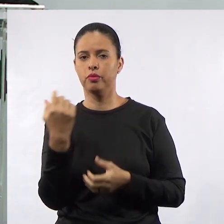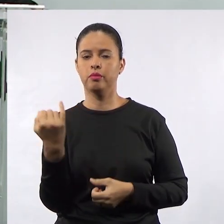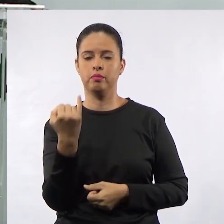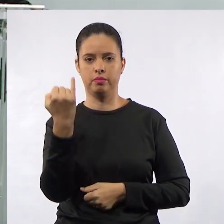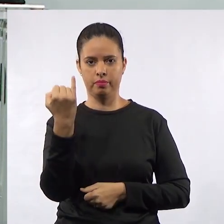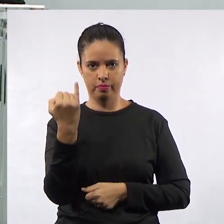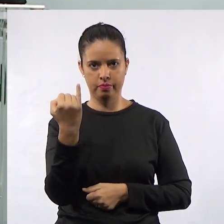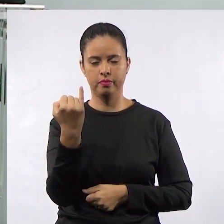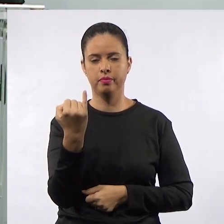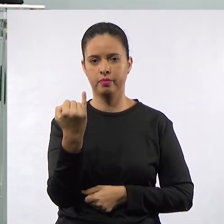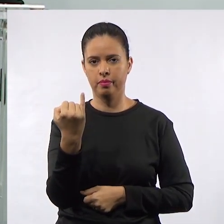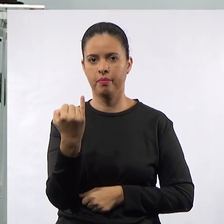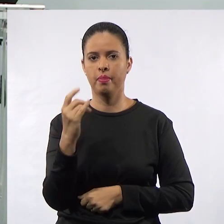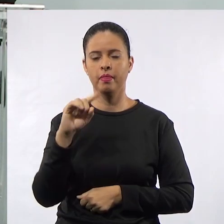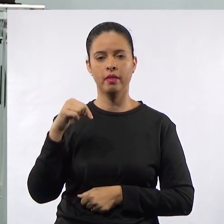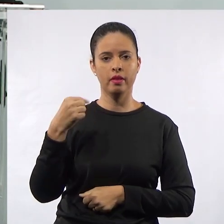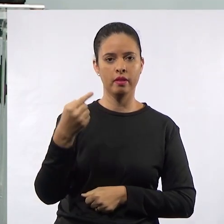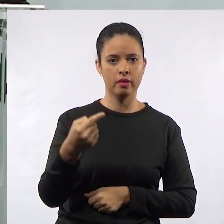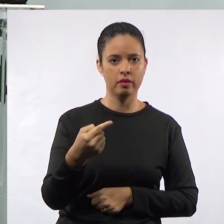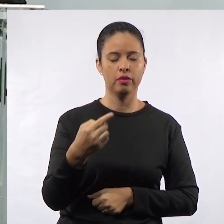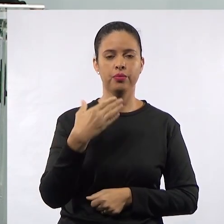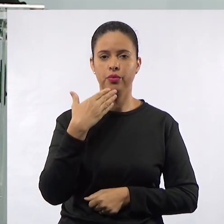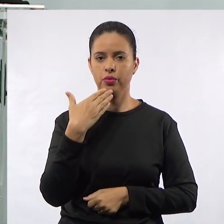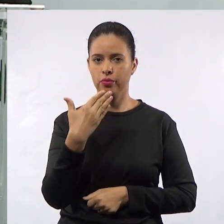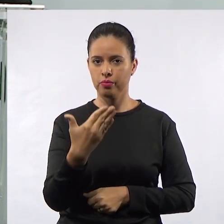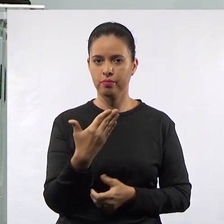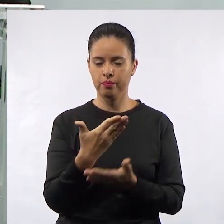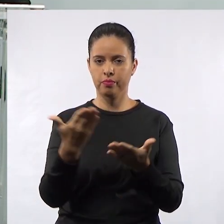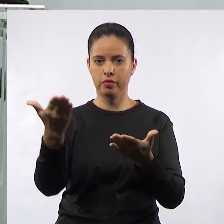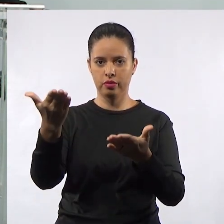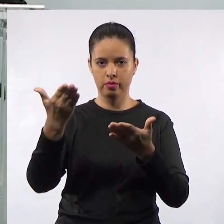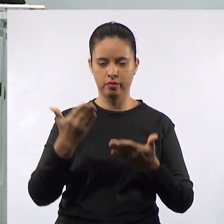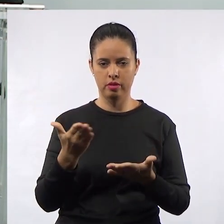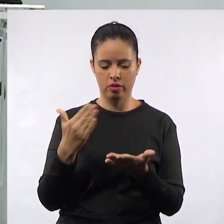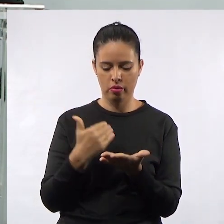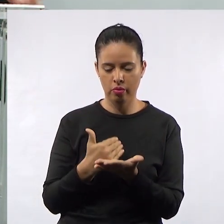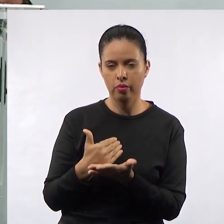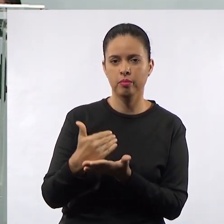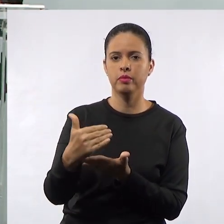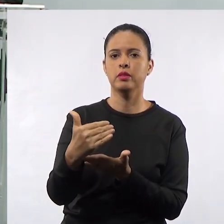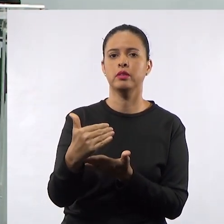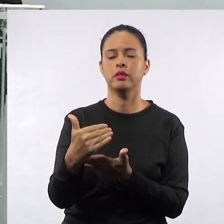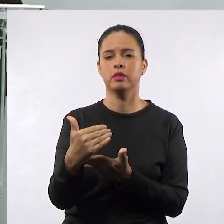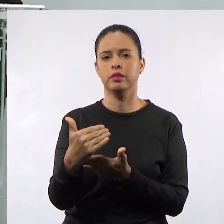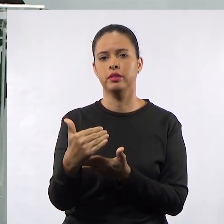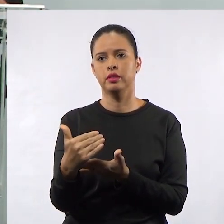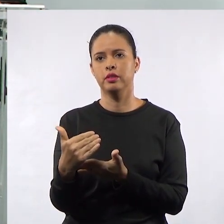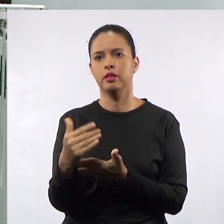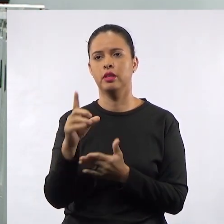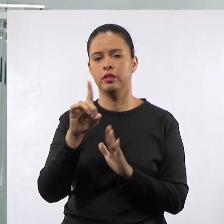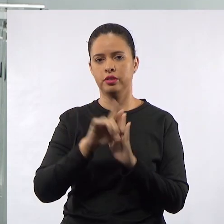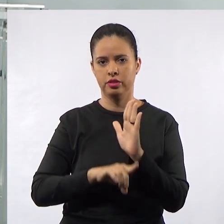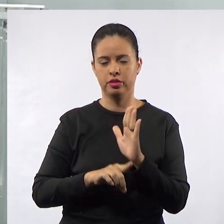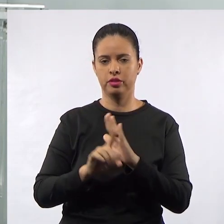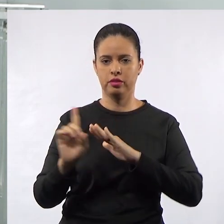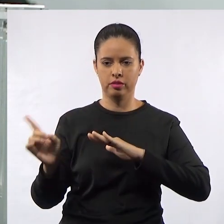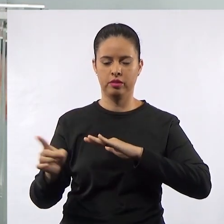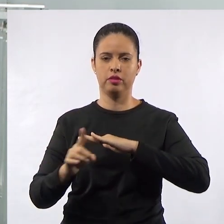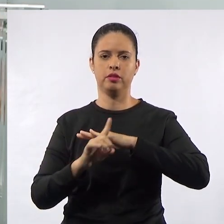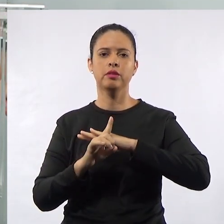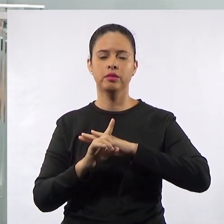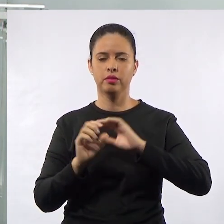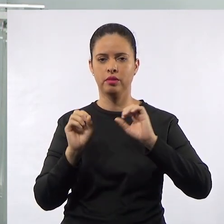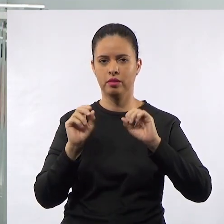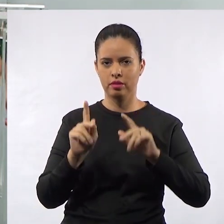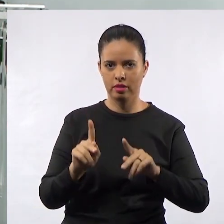que é de extrema importância Tá certo e aí eu vou te convidar para a gente começar aí a colocar o pezinho lá no